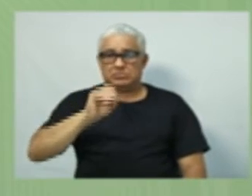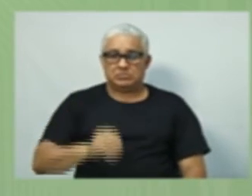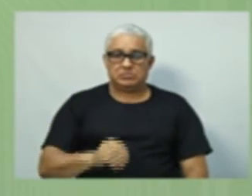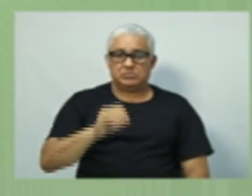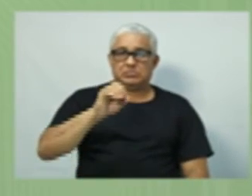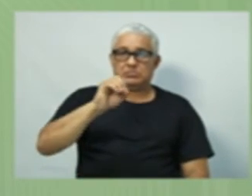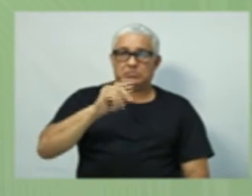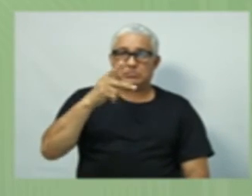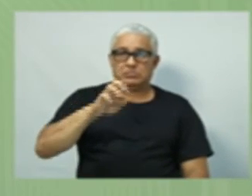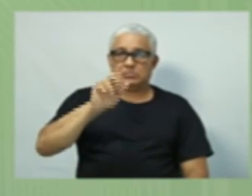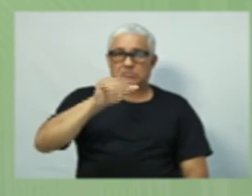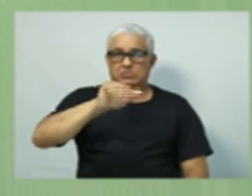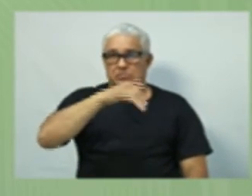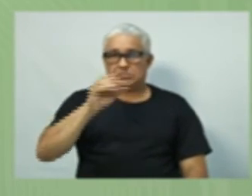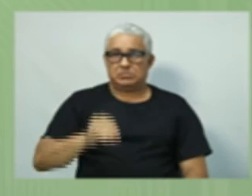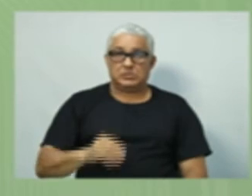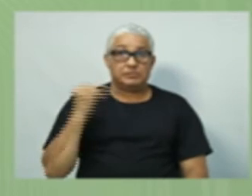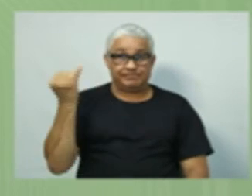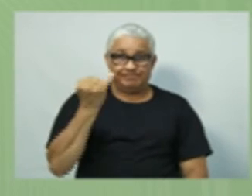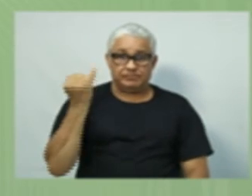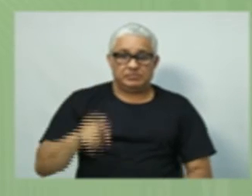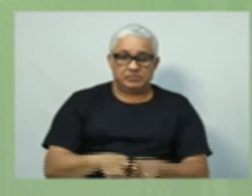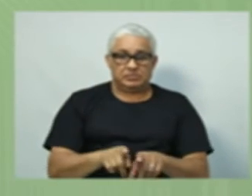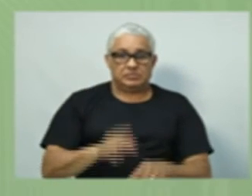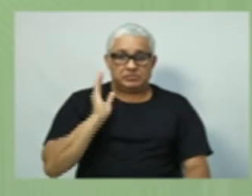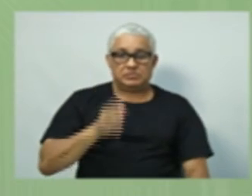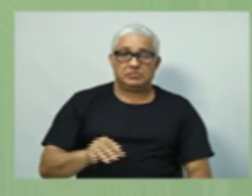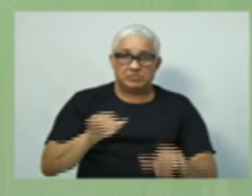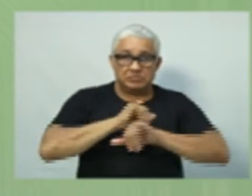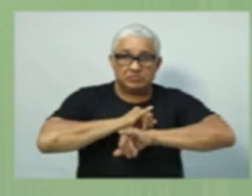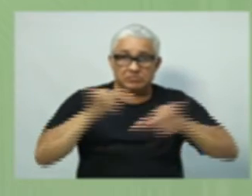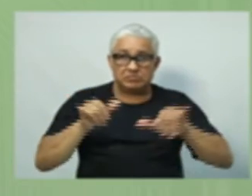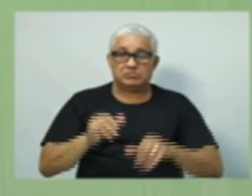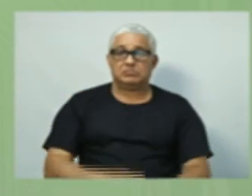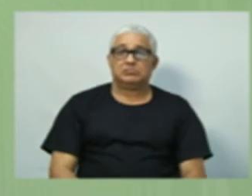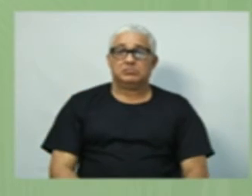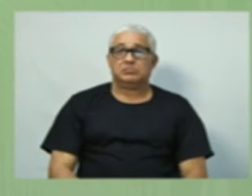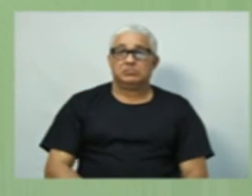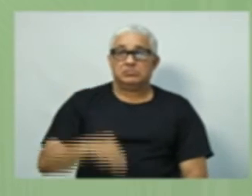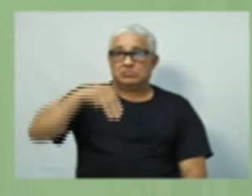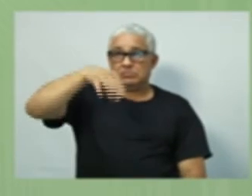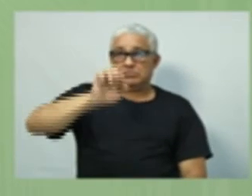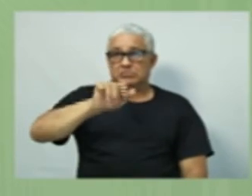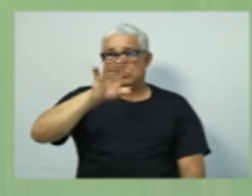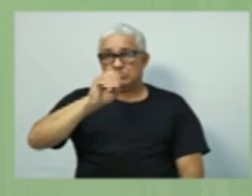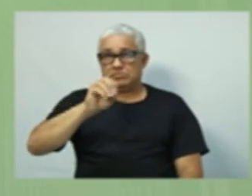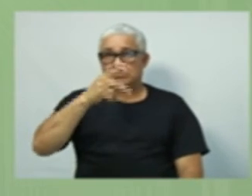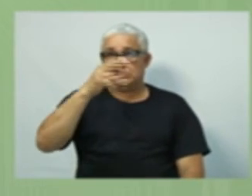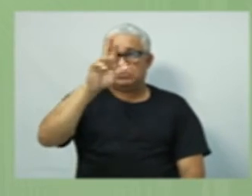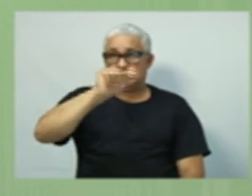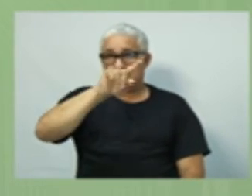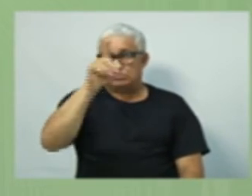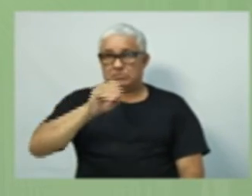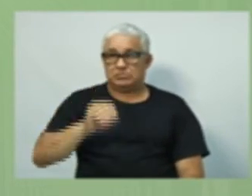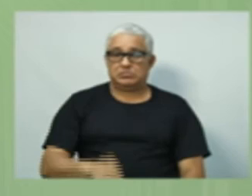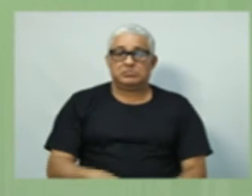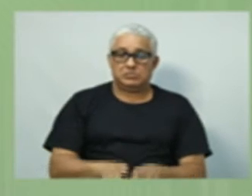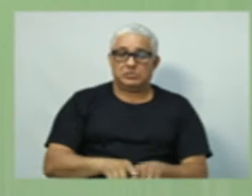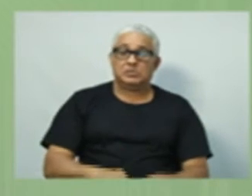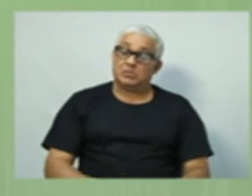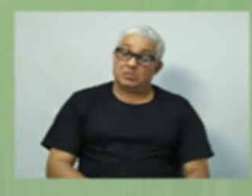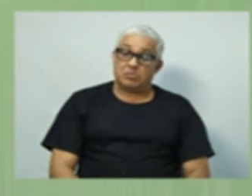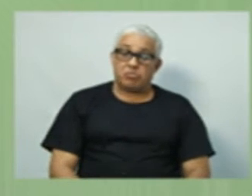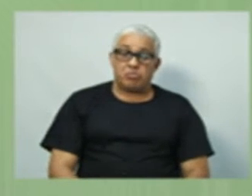mas ele é muito importante e aqui eu já digo isso mesmo que os prazos médios seja uma estimativa média abtra área indiquei